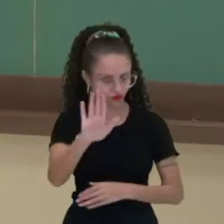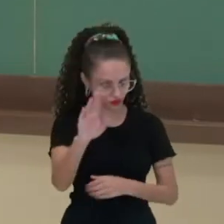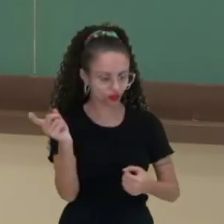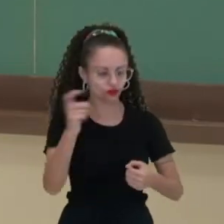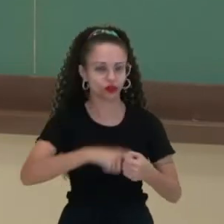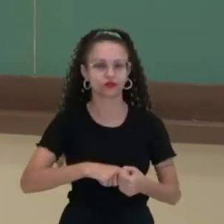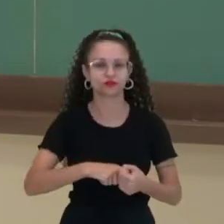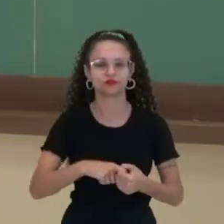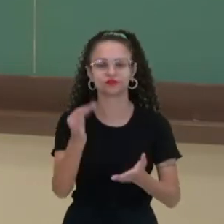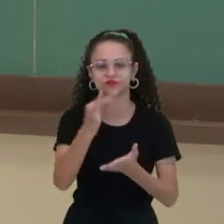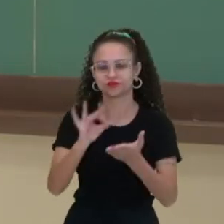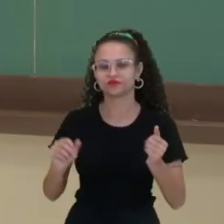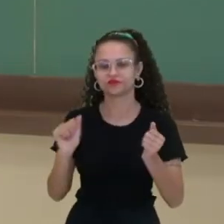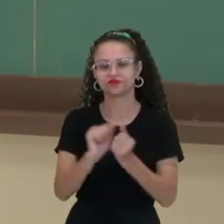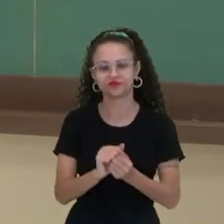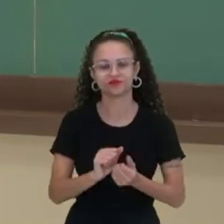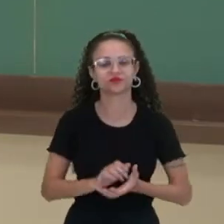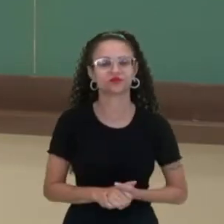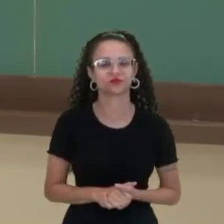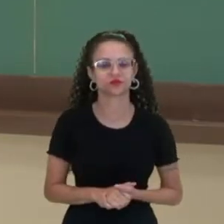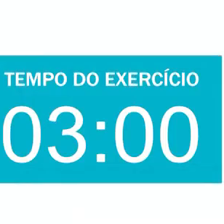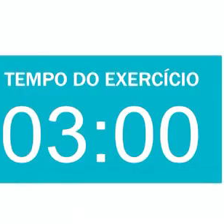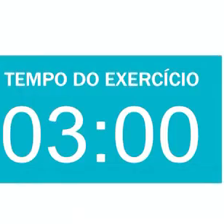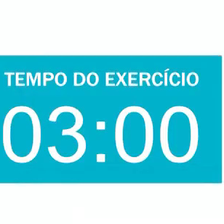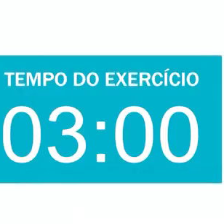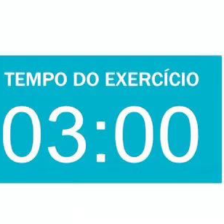voltamos, corrigimos juntos.